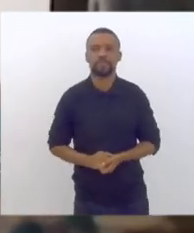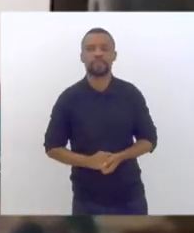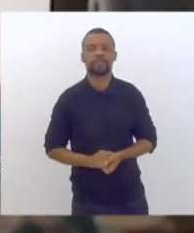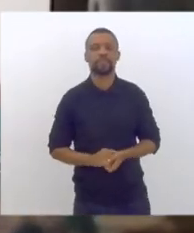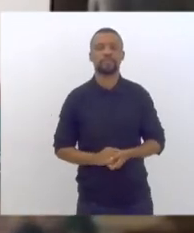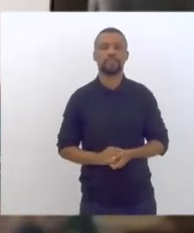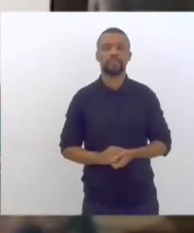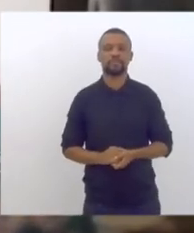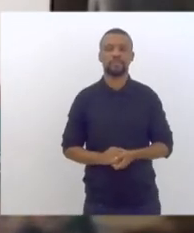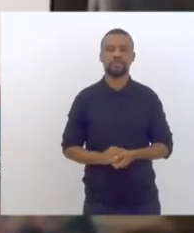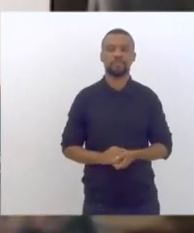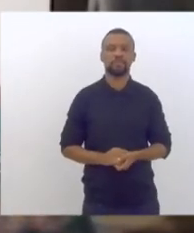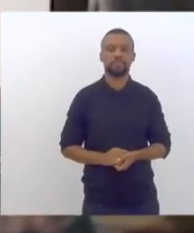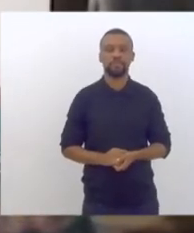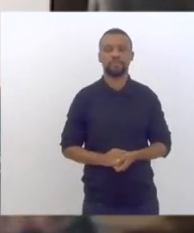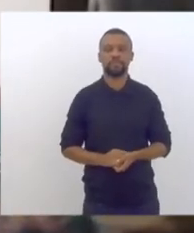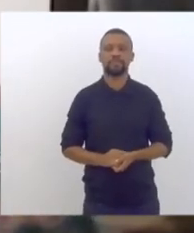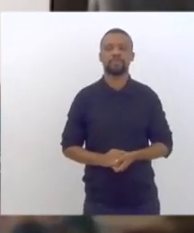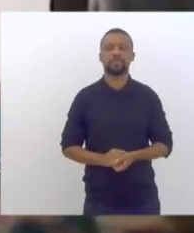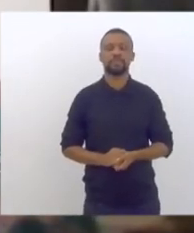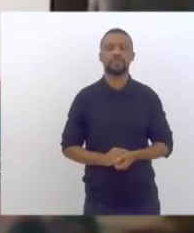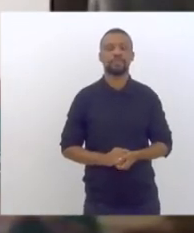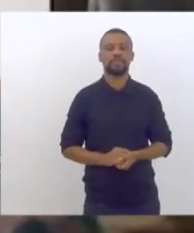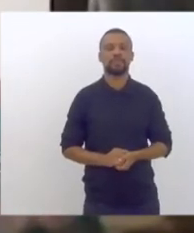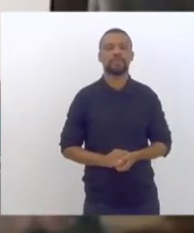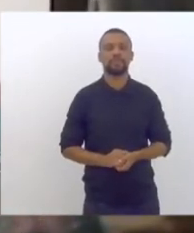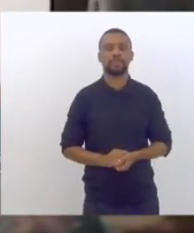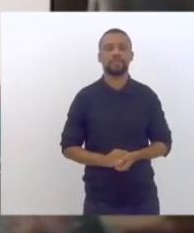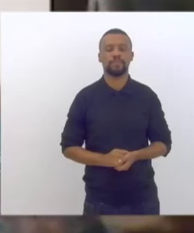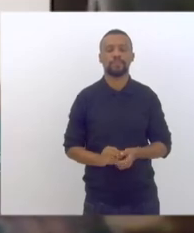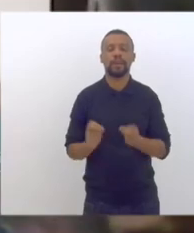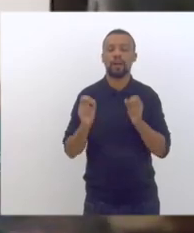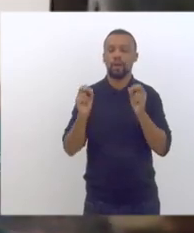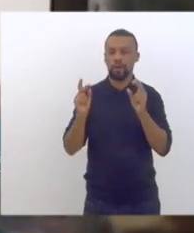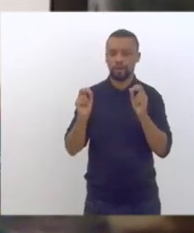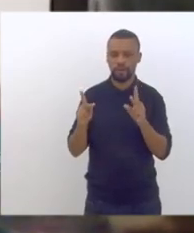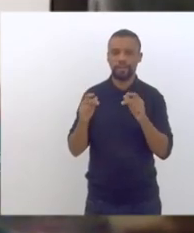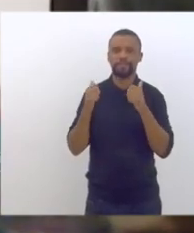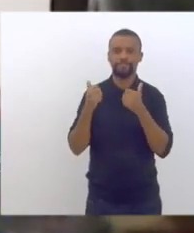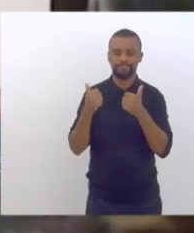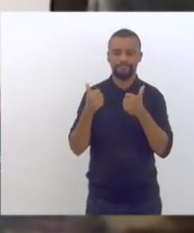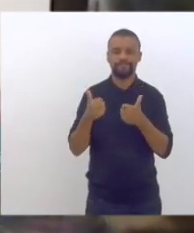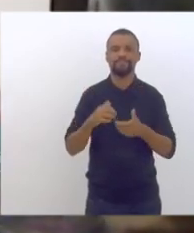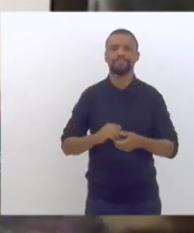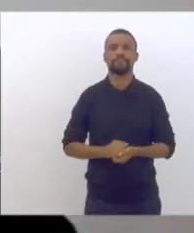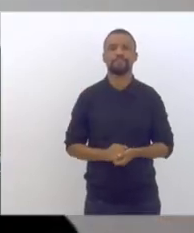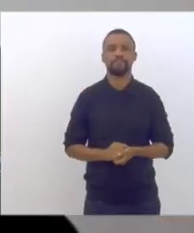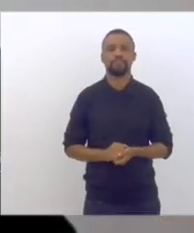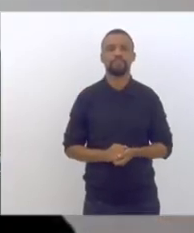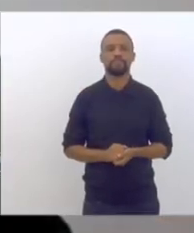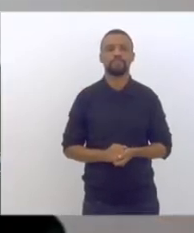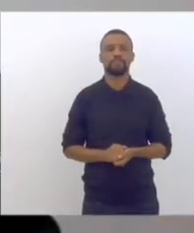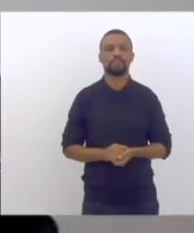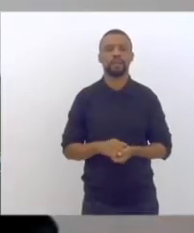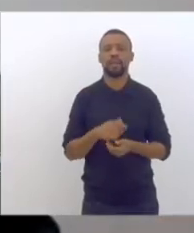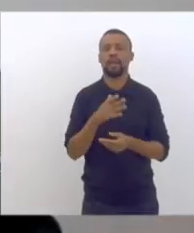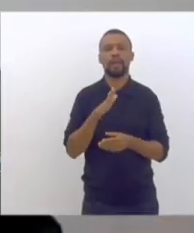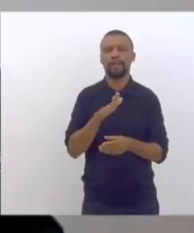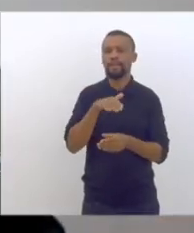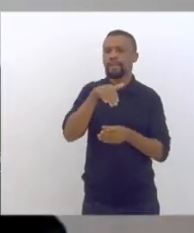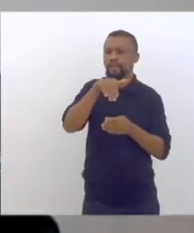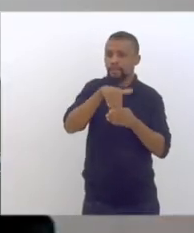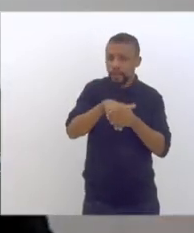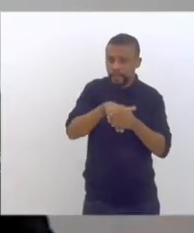atletas e para-atletas Ah tá bom ok ok em votação